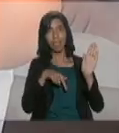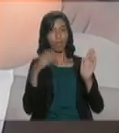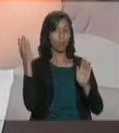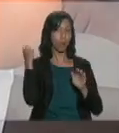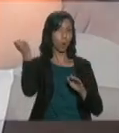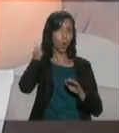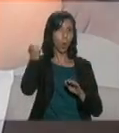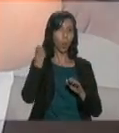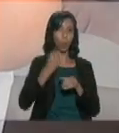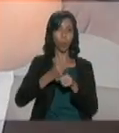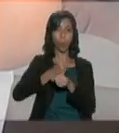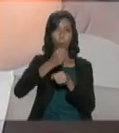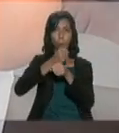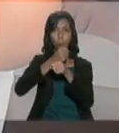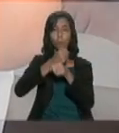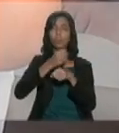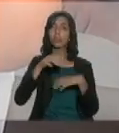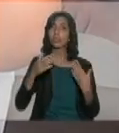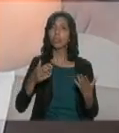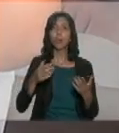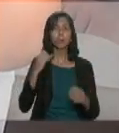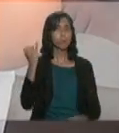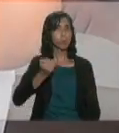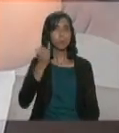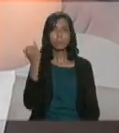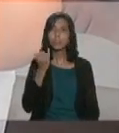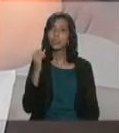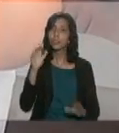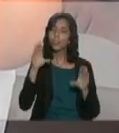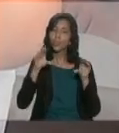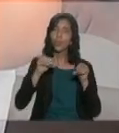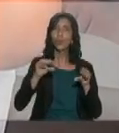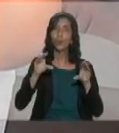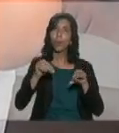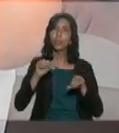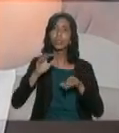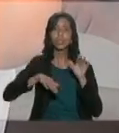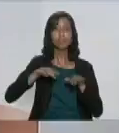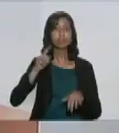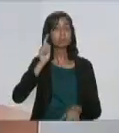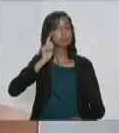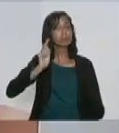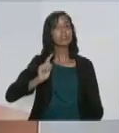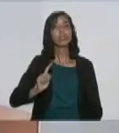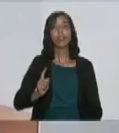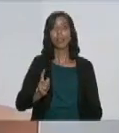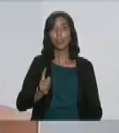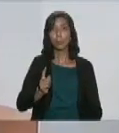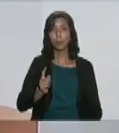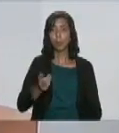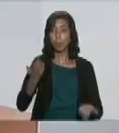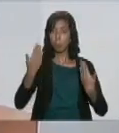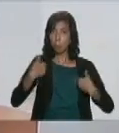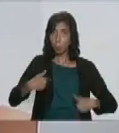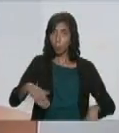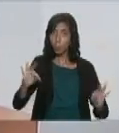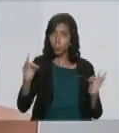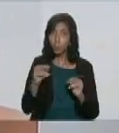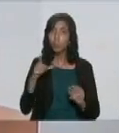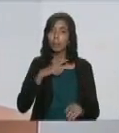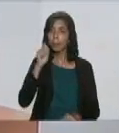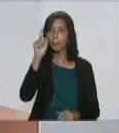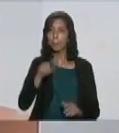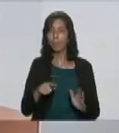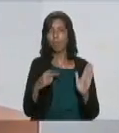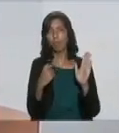coluna vertebral. Então, você vê como é importante o toque, como às vezes sem saber... O corpo na planta do pé. O corpo